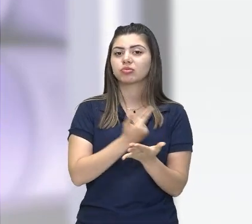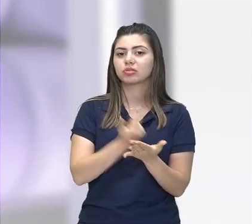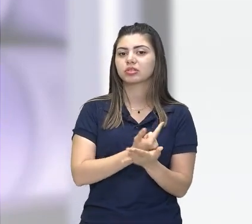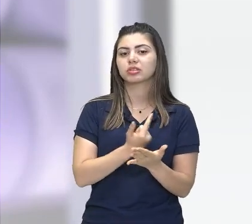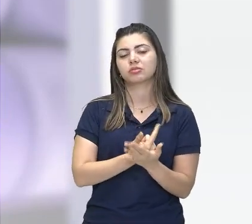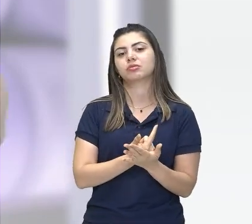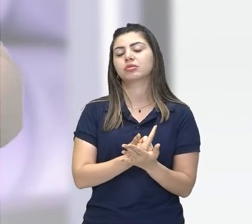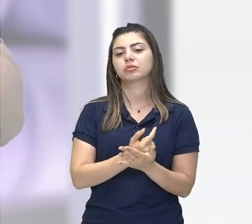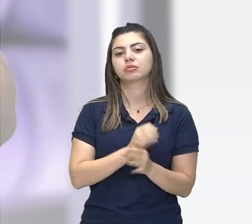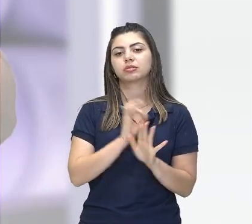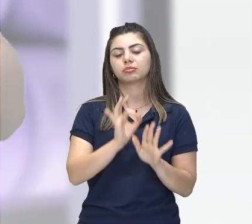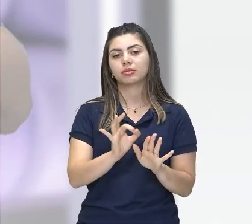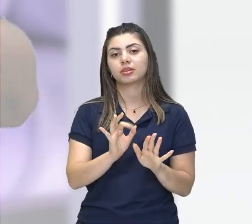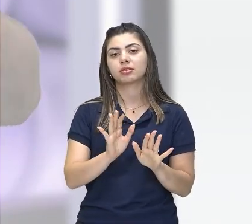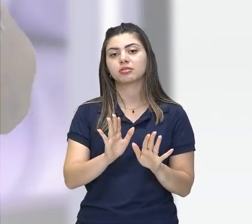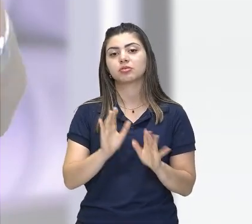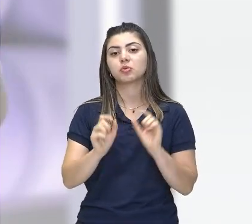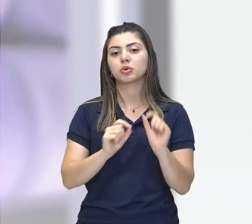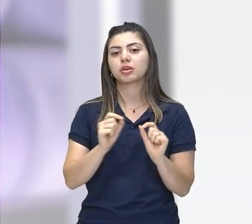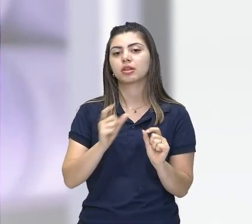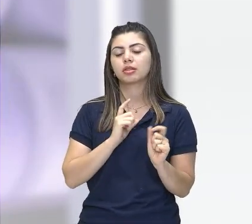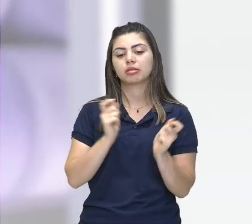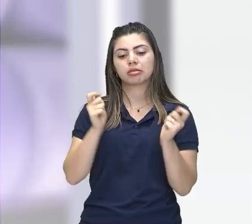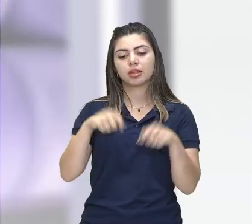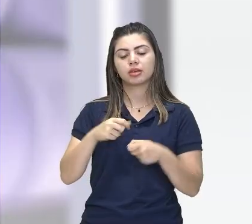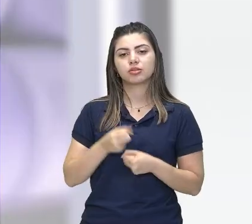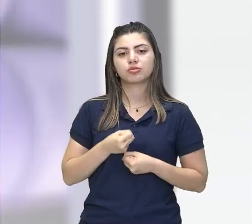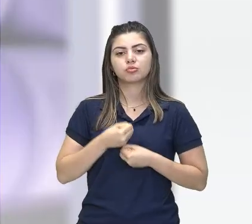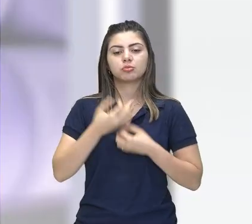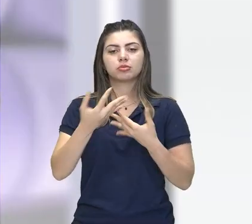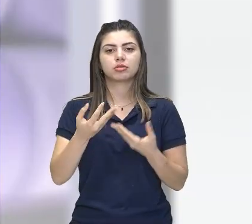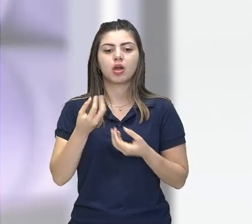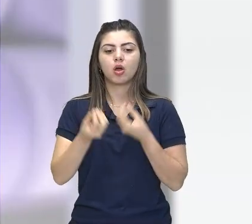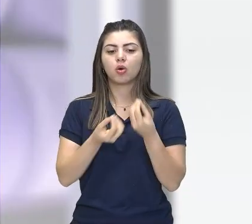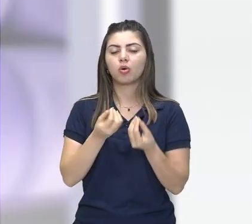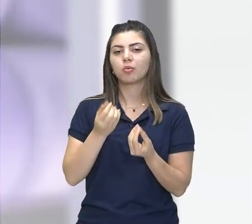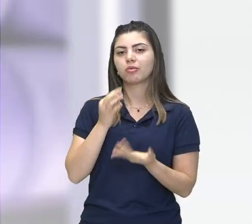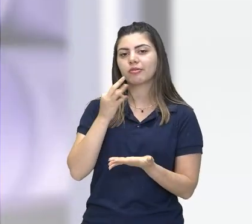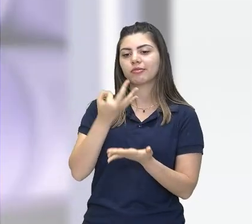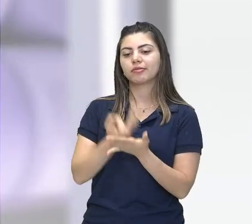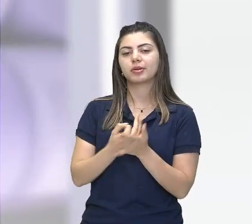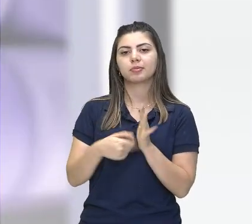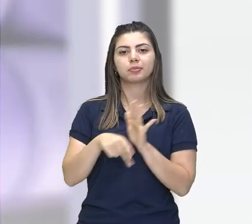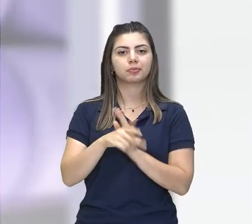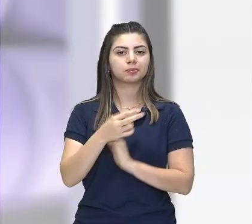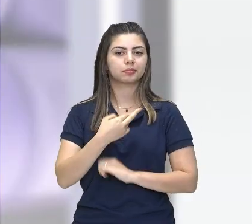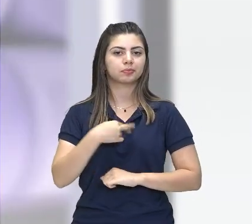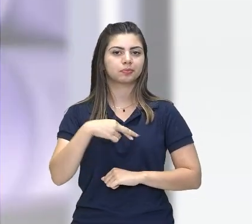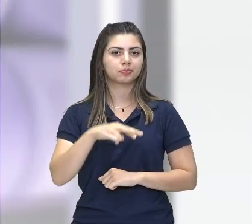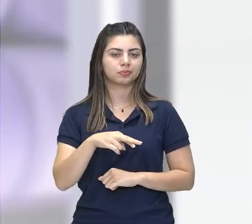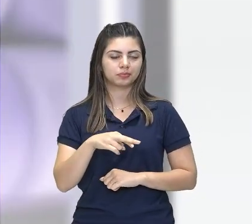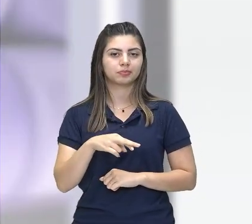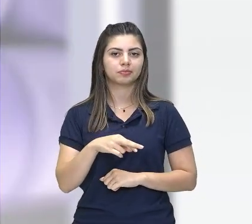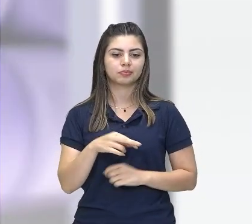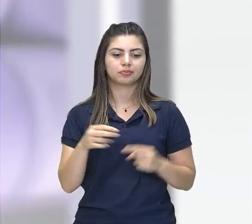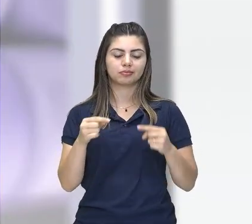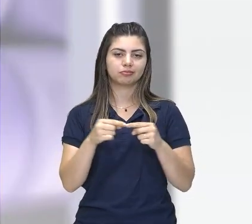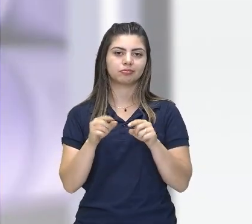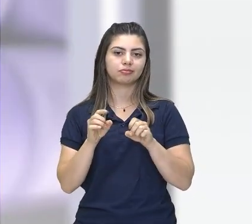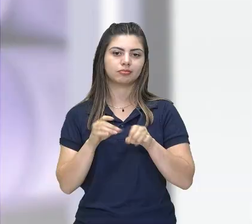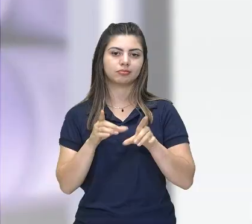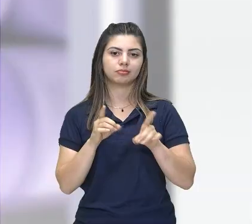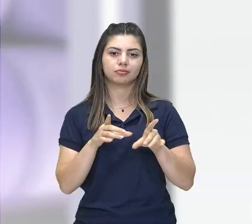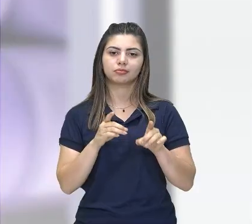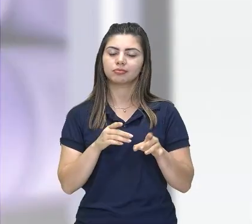mas haverá uma forma de expressar, né, a fé daquela religião, a doutrina daquela religião. Sempre haverá